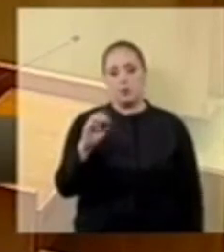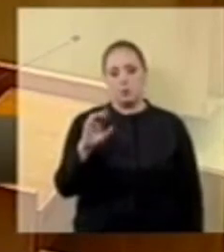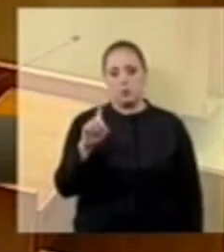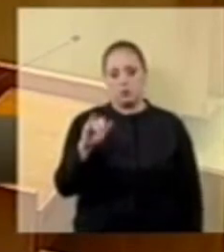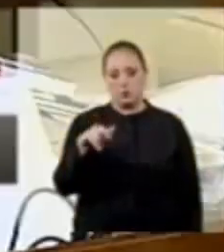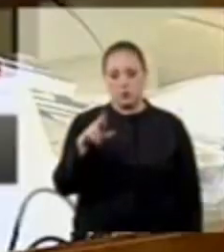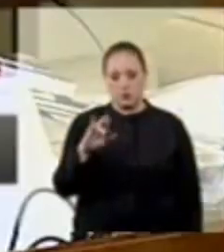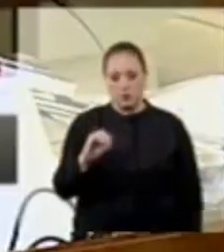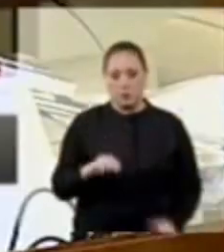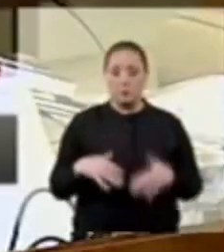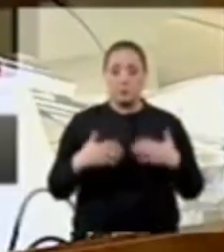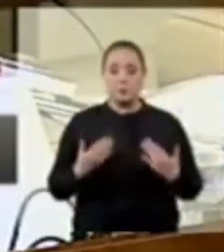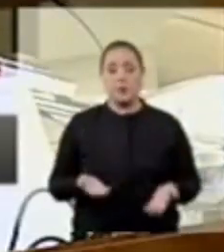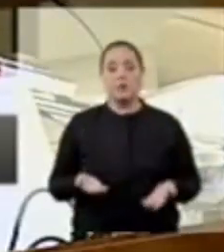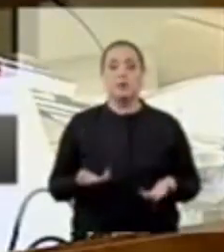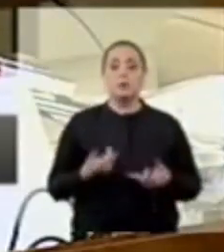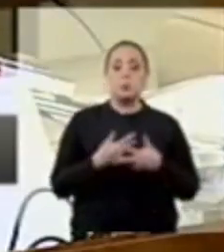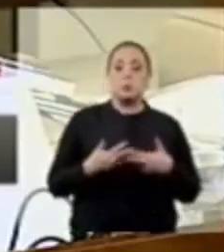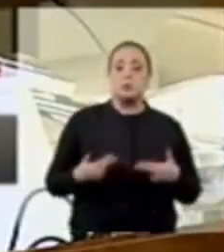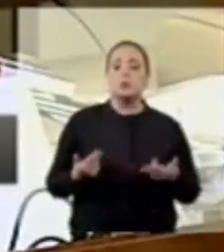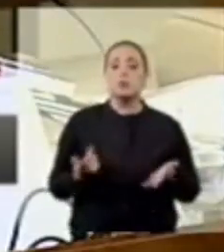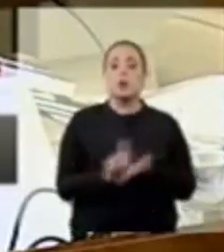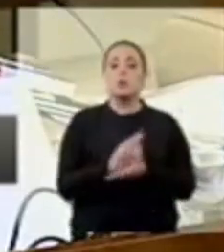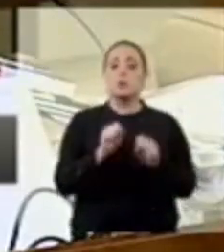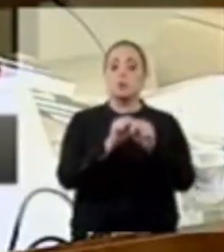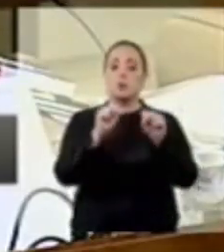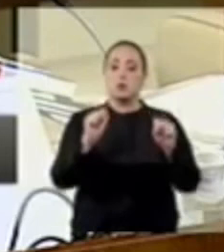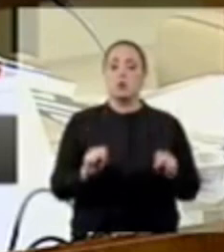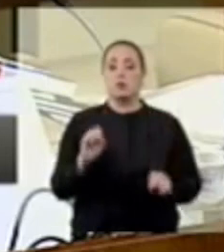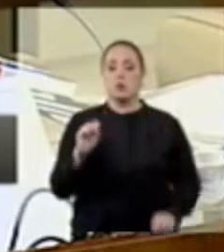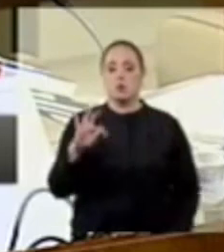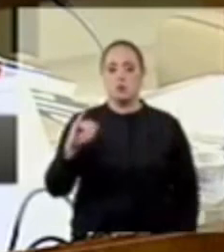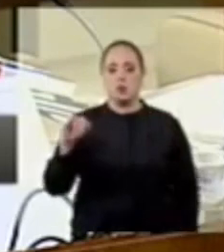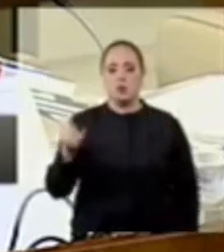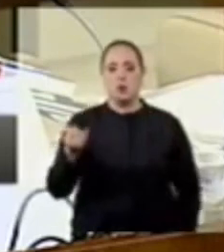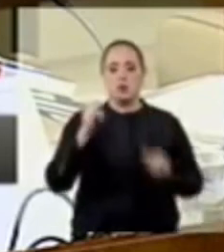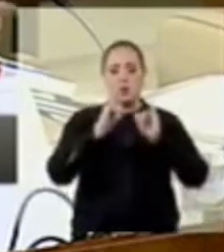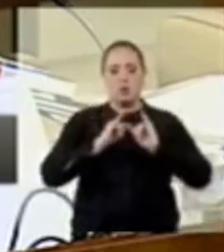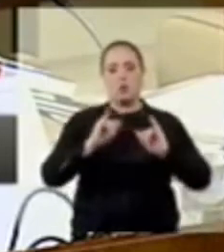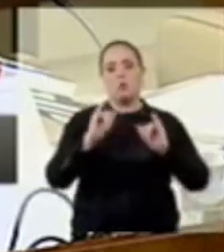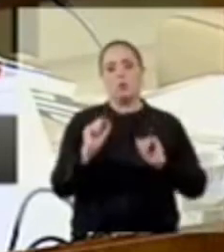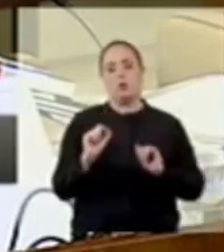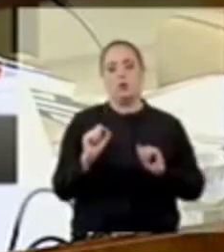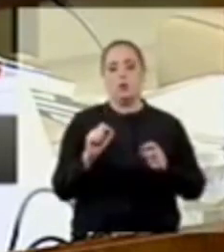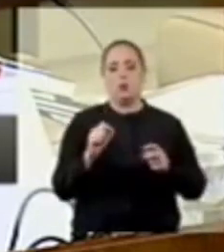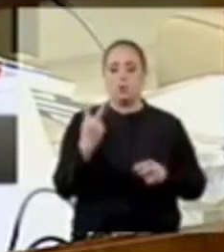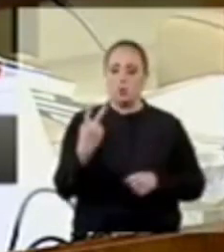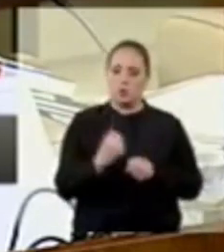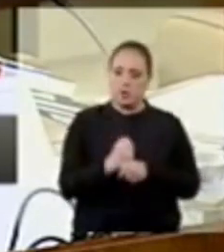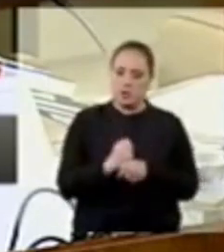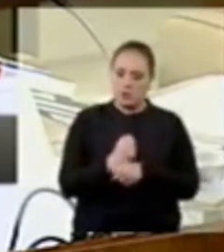presidente sobre as prescrições que acontecem nesse sistema o stj informa que nesses dois anos